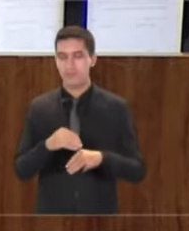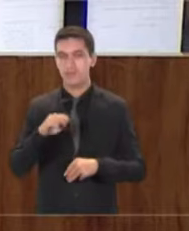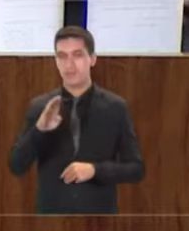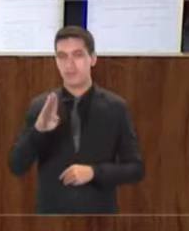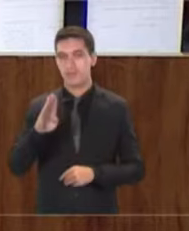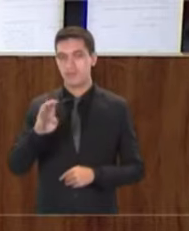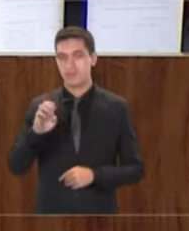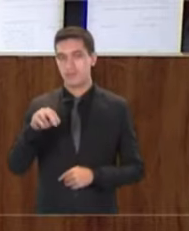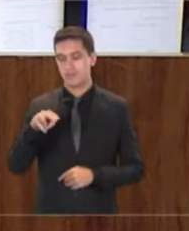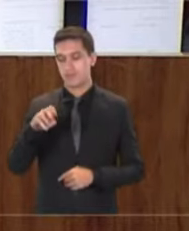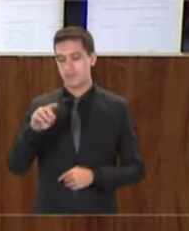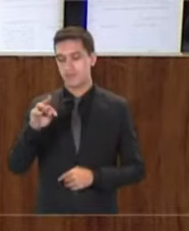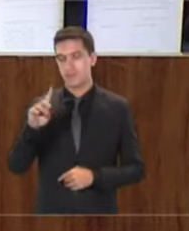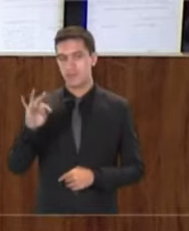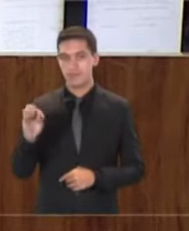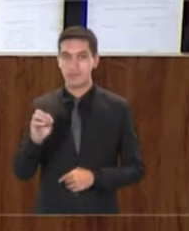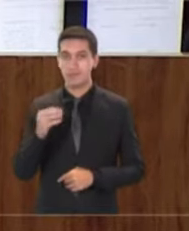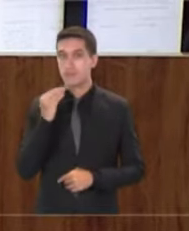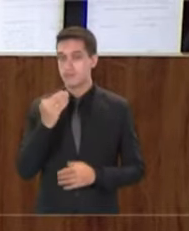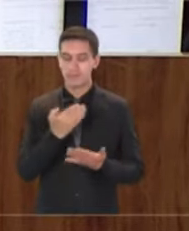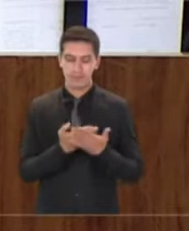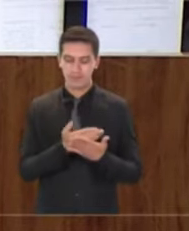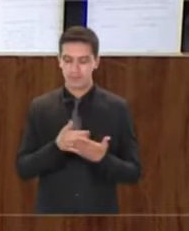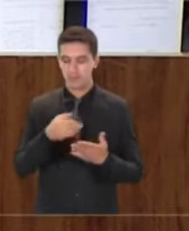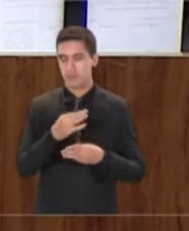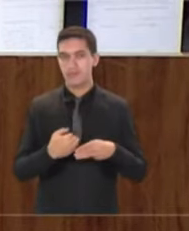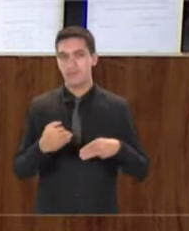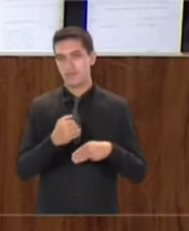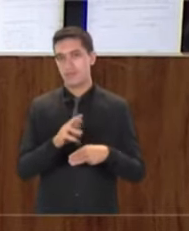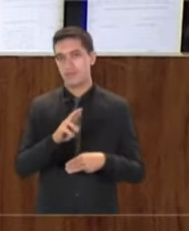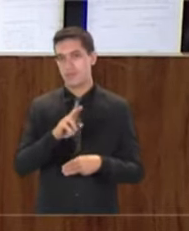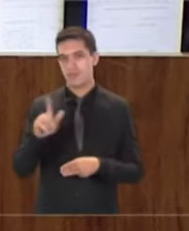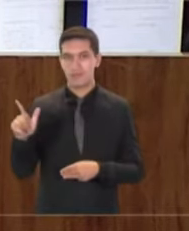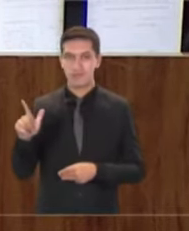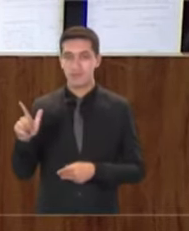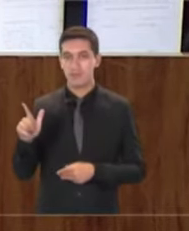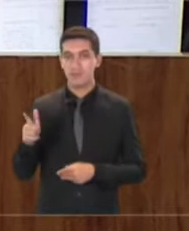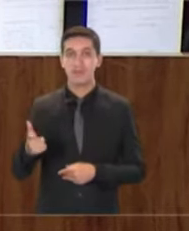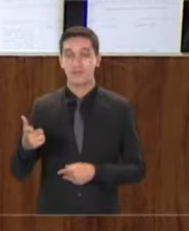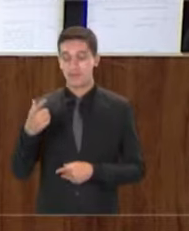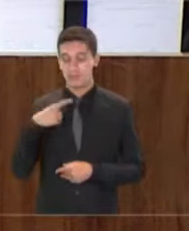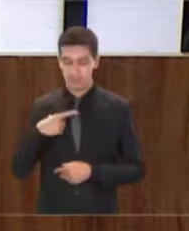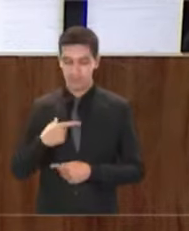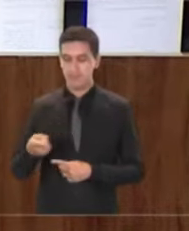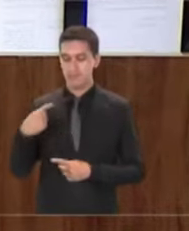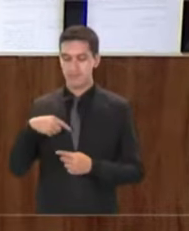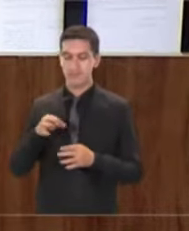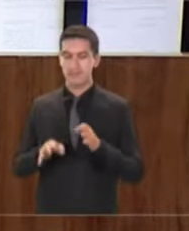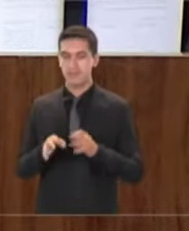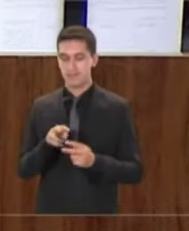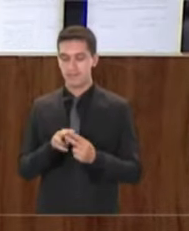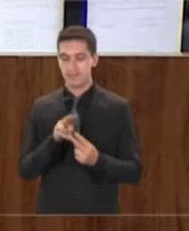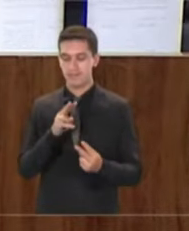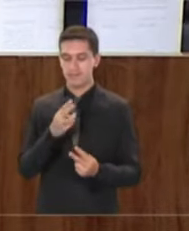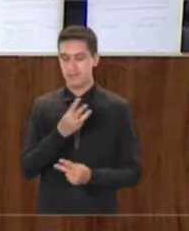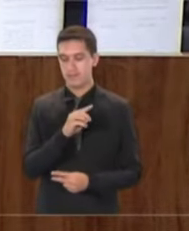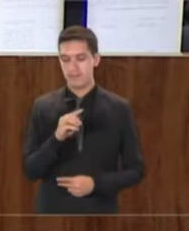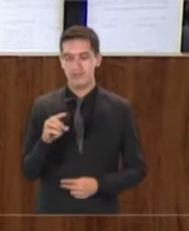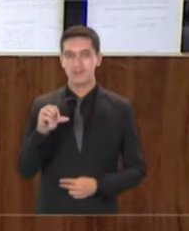Gonçalves, com vista ao ministro Raul Araújo. Na sessão virtual de 3 a 9 de novembro